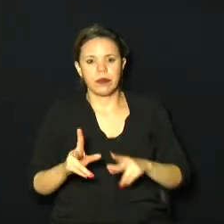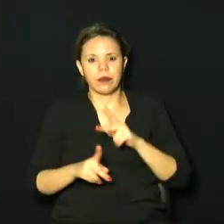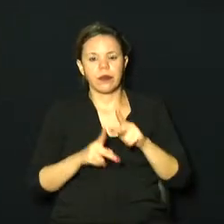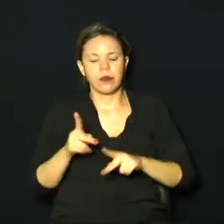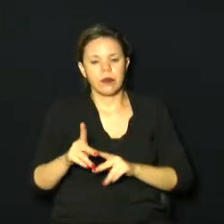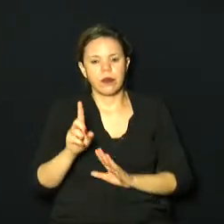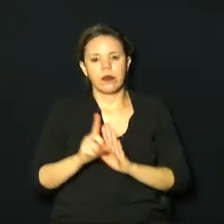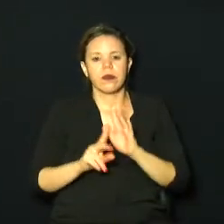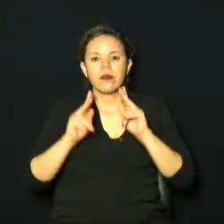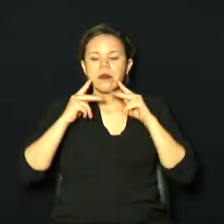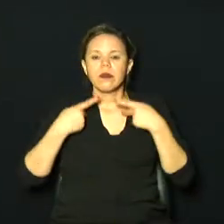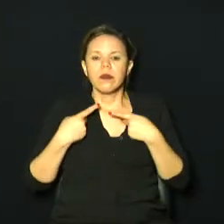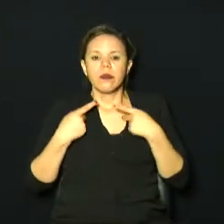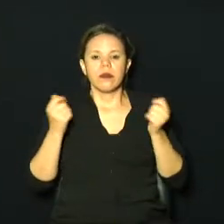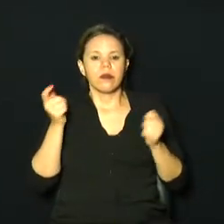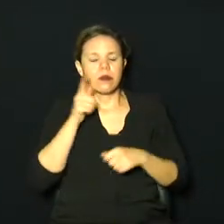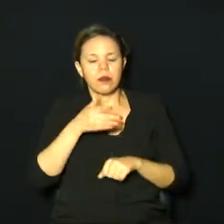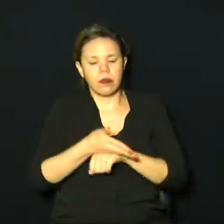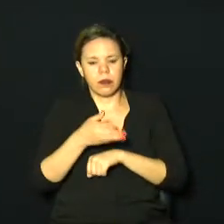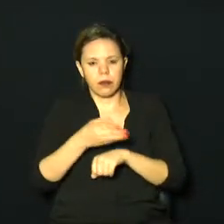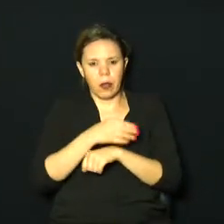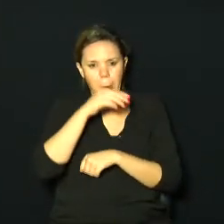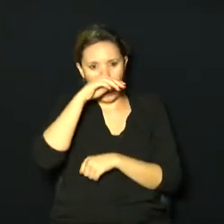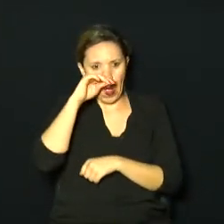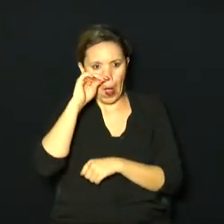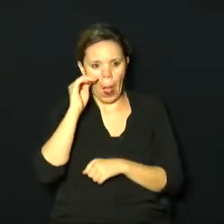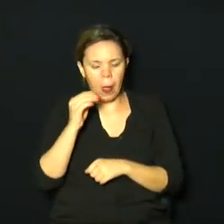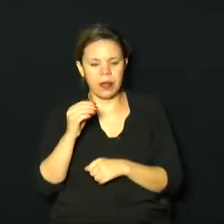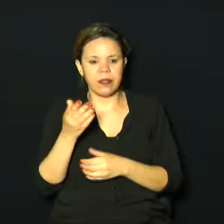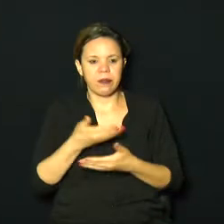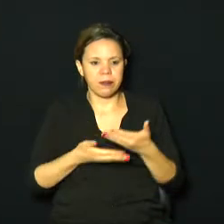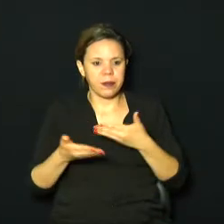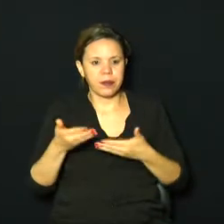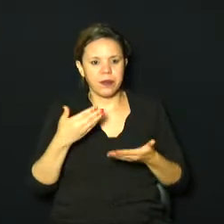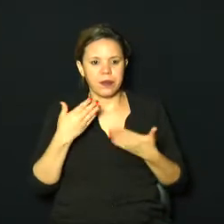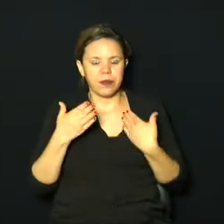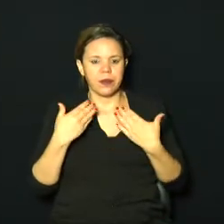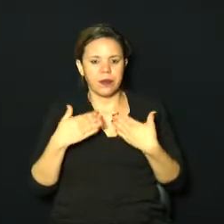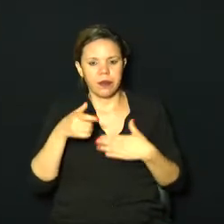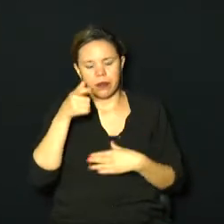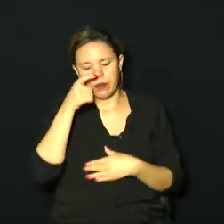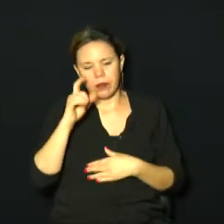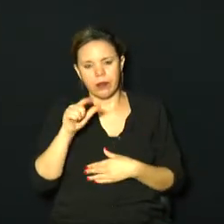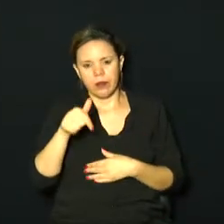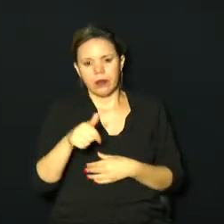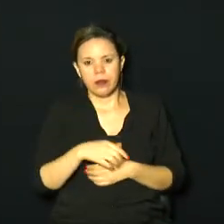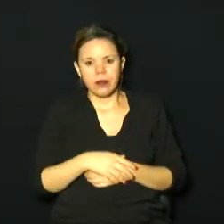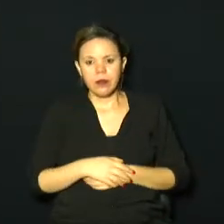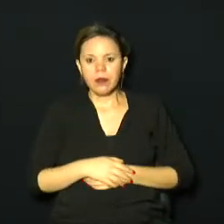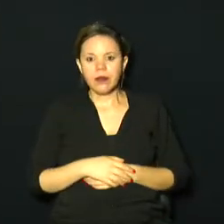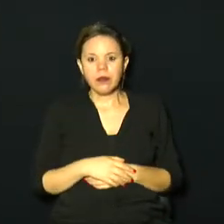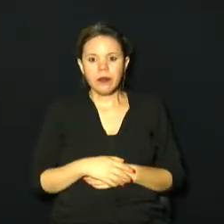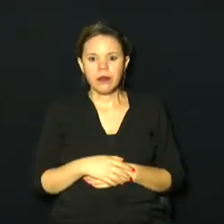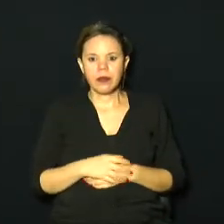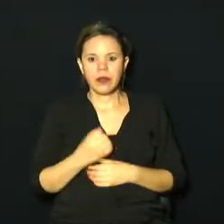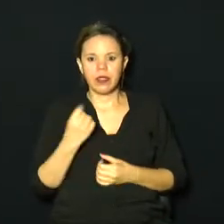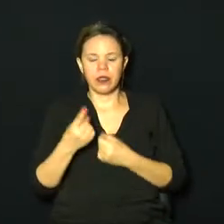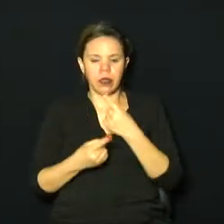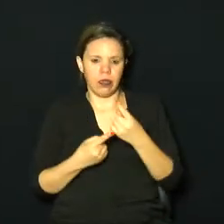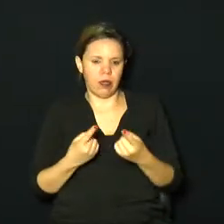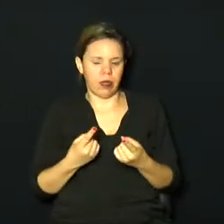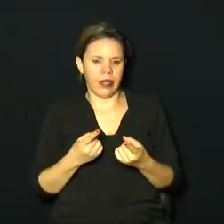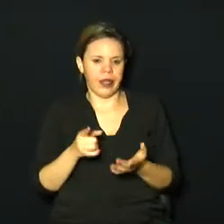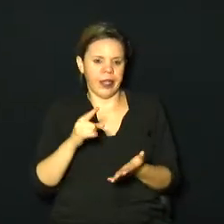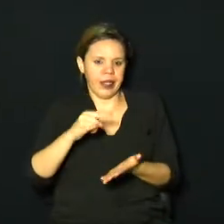Direitos Humanos consigam chegar para a atividade ou assistam depois, ou eventuais encaminhamentos que